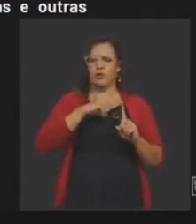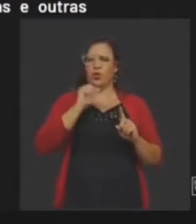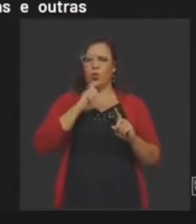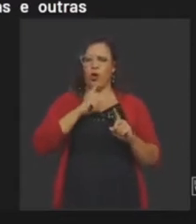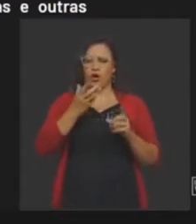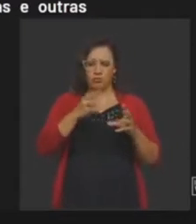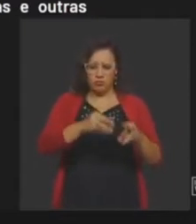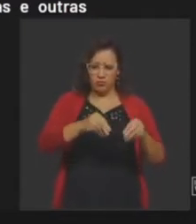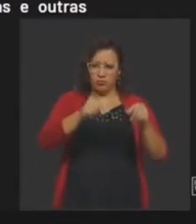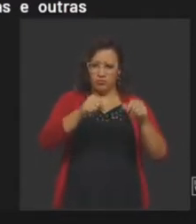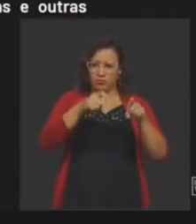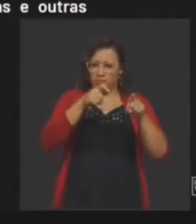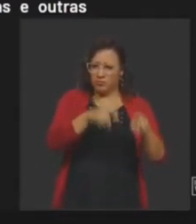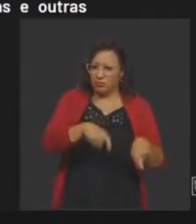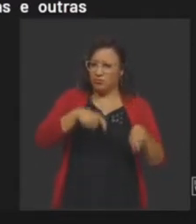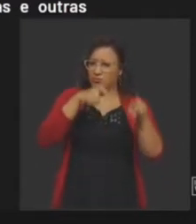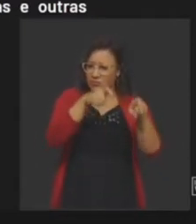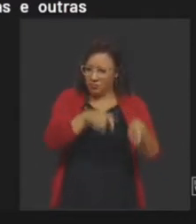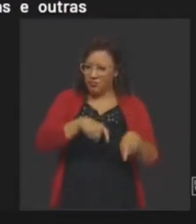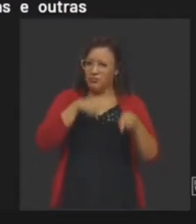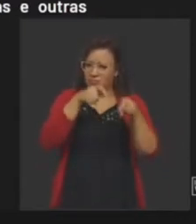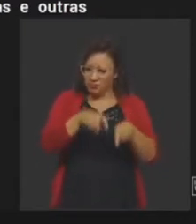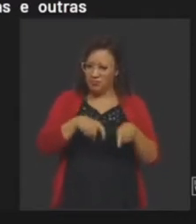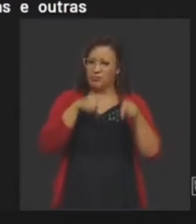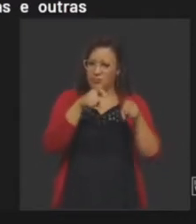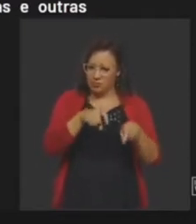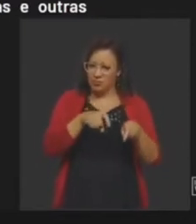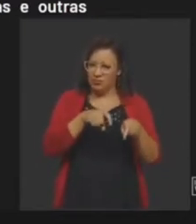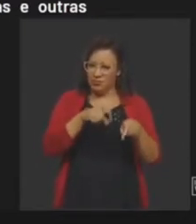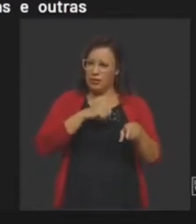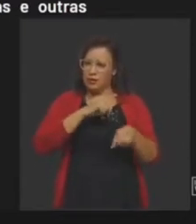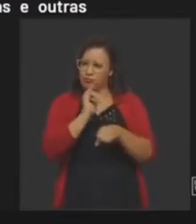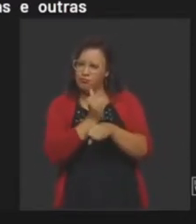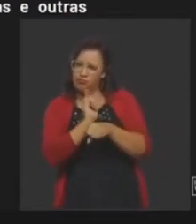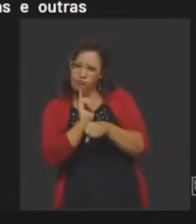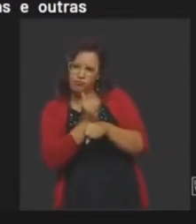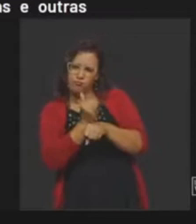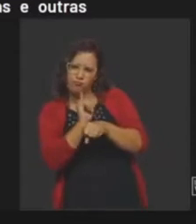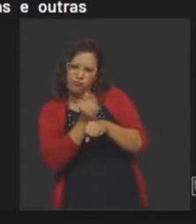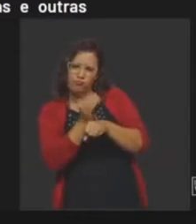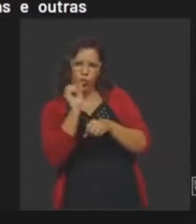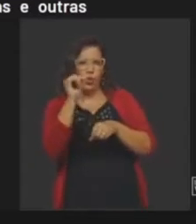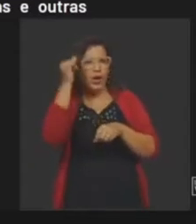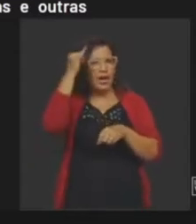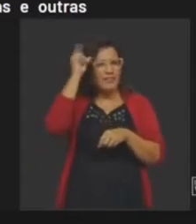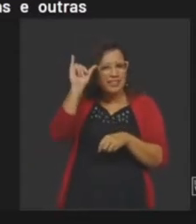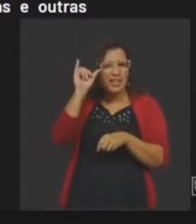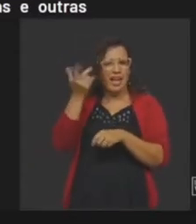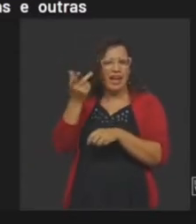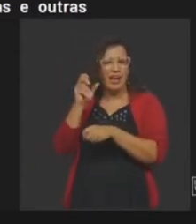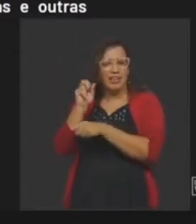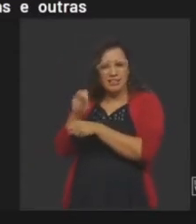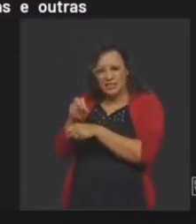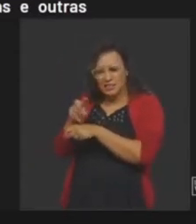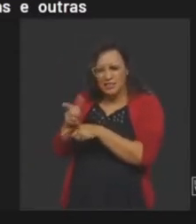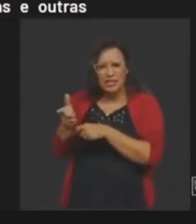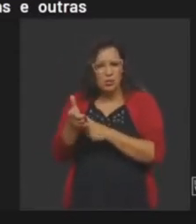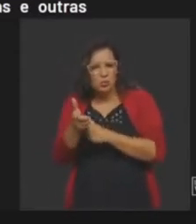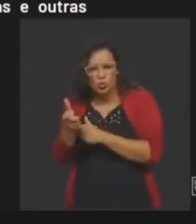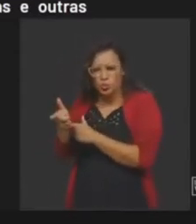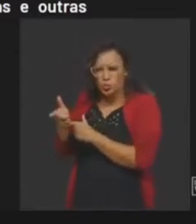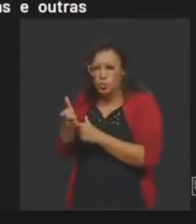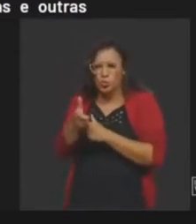e da agricultura, técnicas que têm sido utilizadas recentemente, evitando o uso de agrotóxicos, evitando o uso de